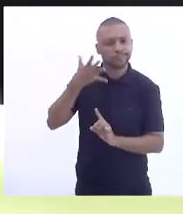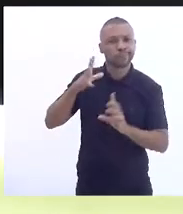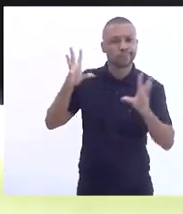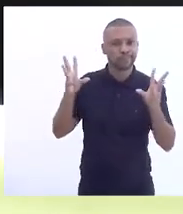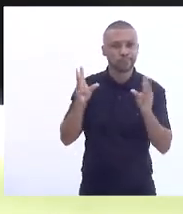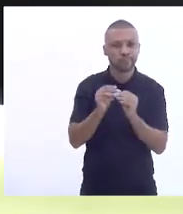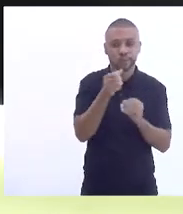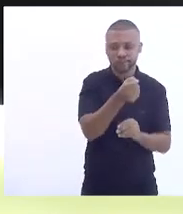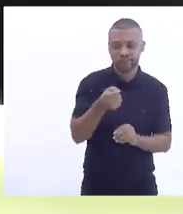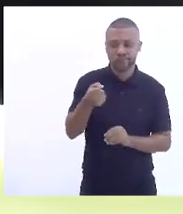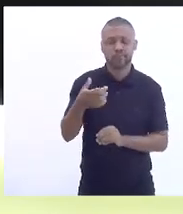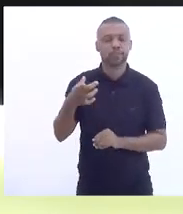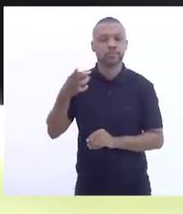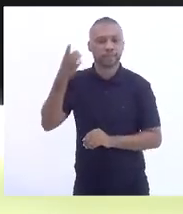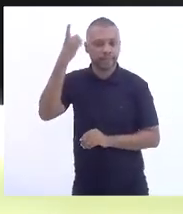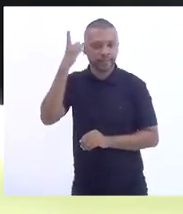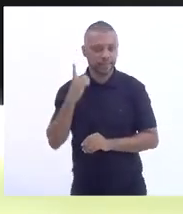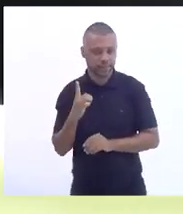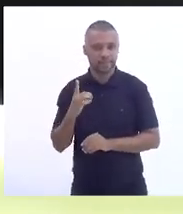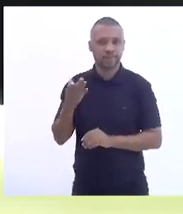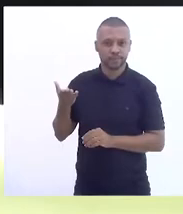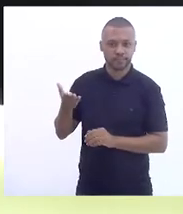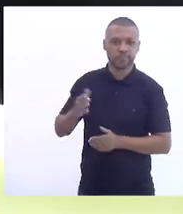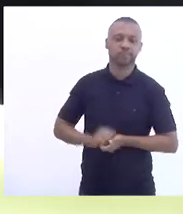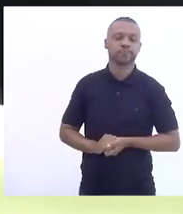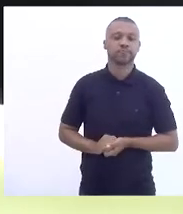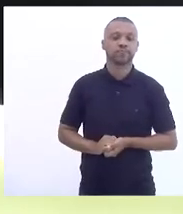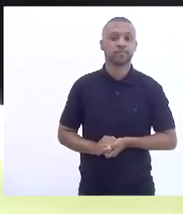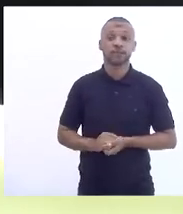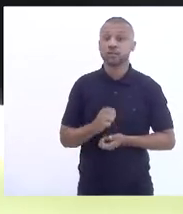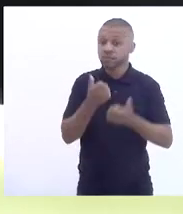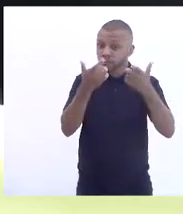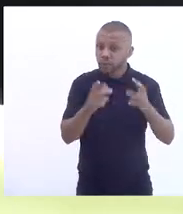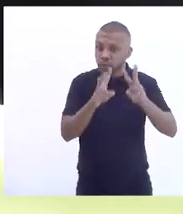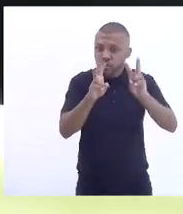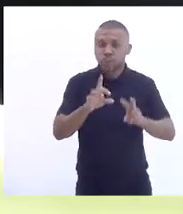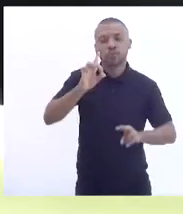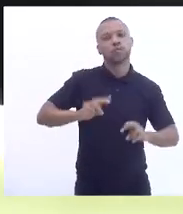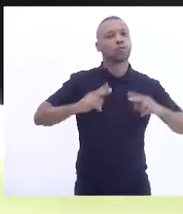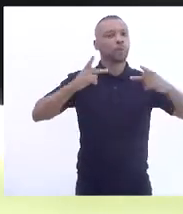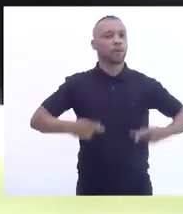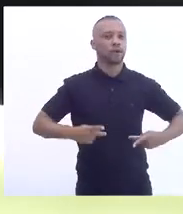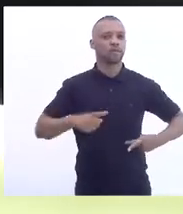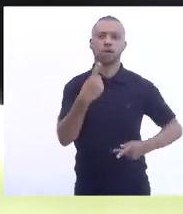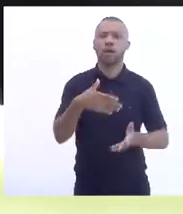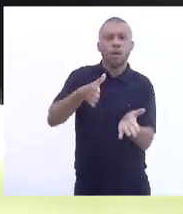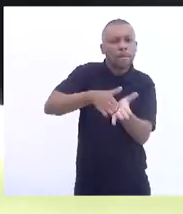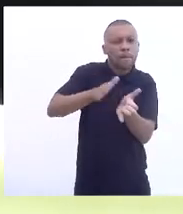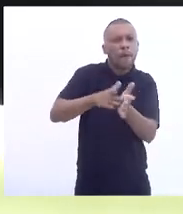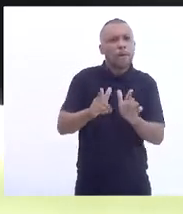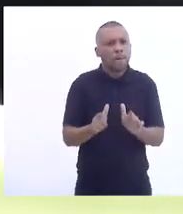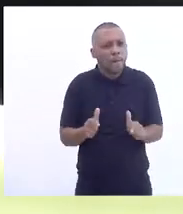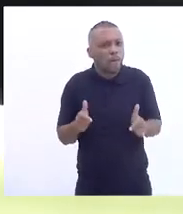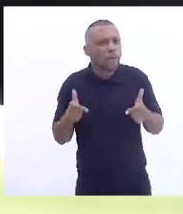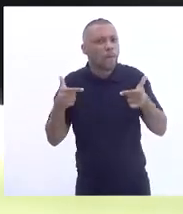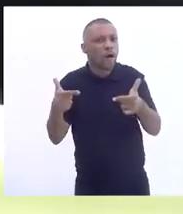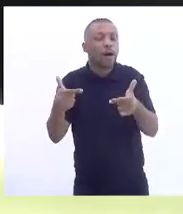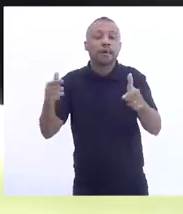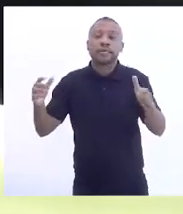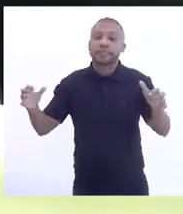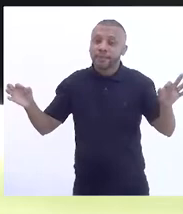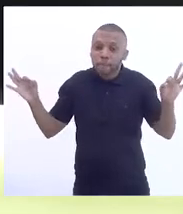e passando aqui para deputada Dani Monteiro quando falamos de direitos humanos nós cobramos uma ação o